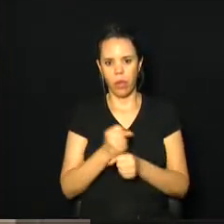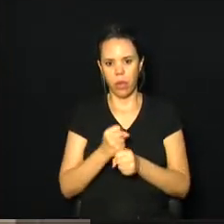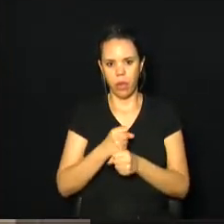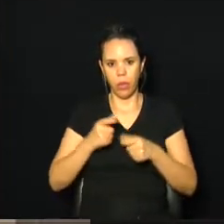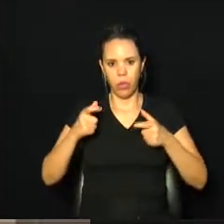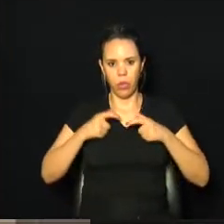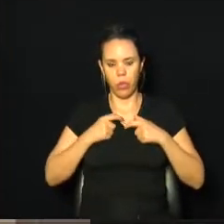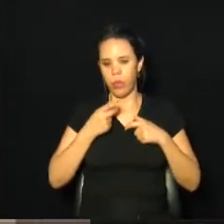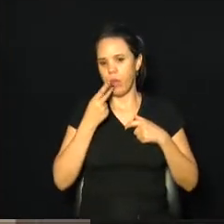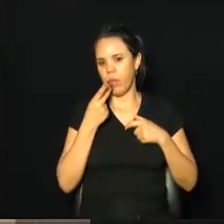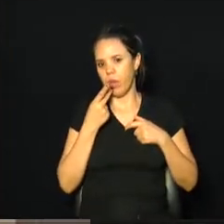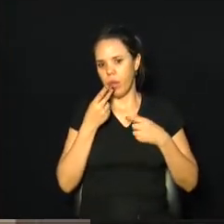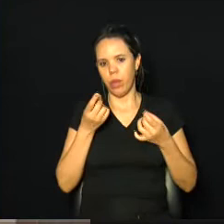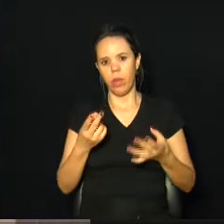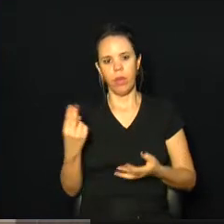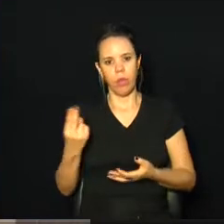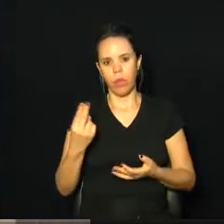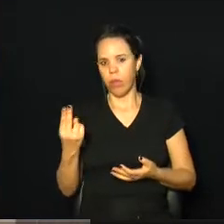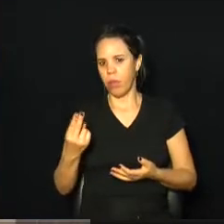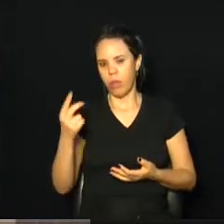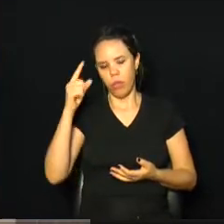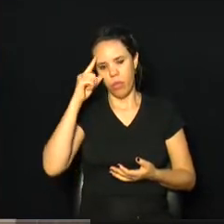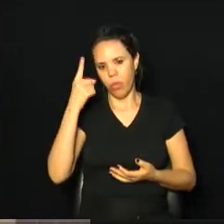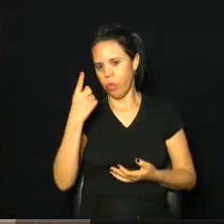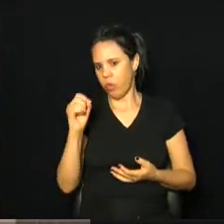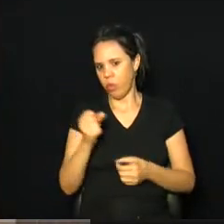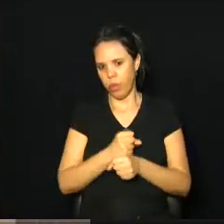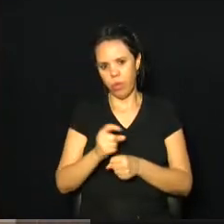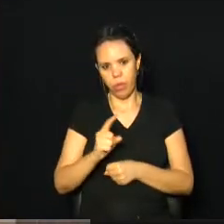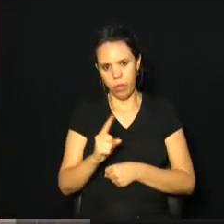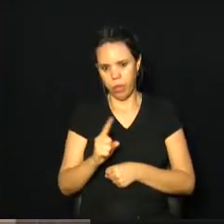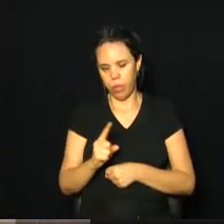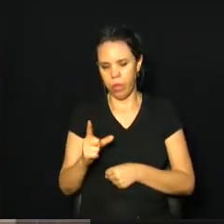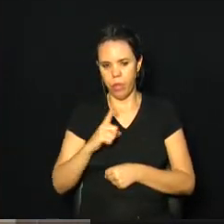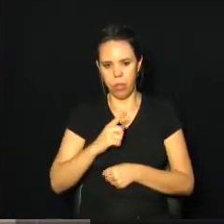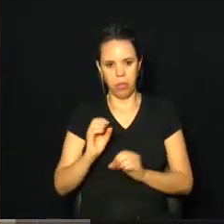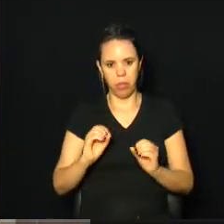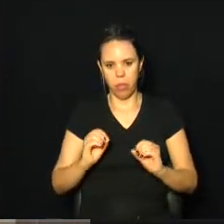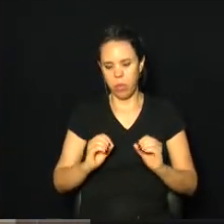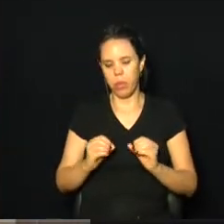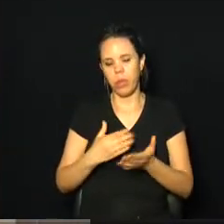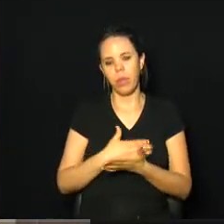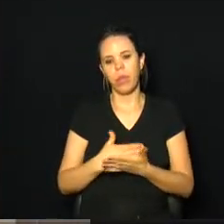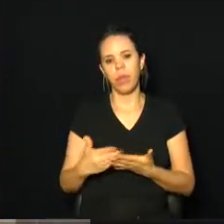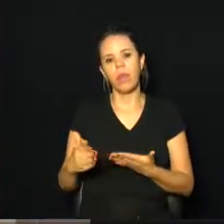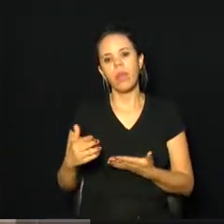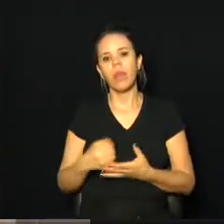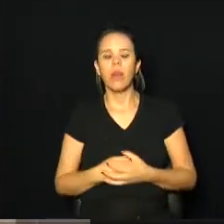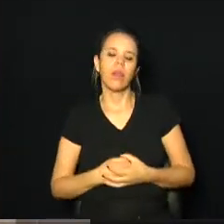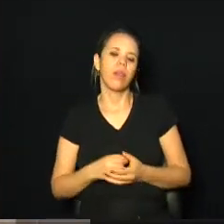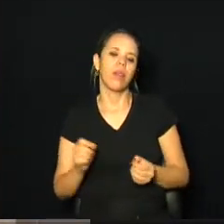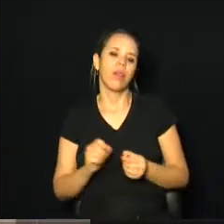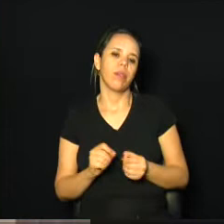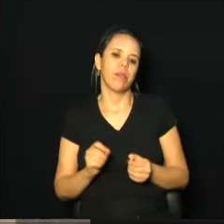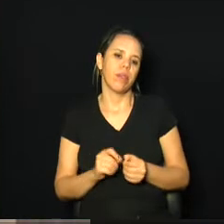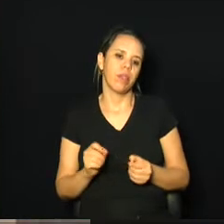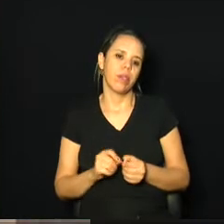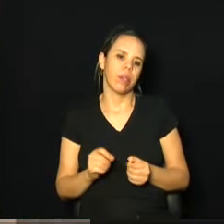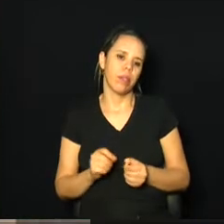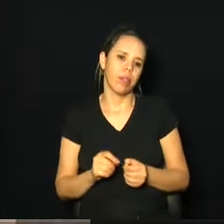medalha. Eu falei, não vou deixar passar uma data de 10 anos sem ter nada. E comecei a fazer,